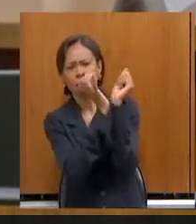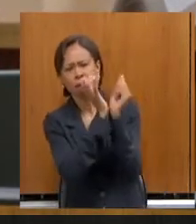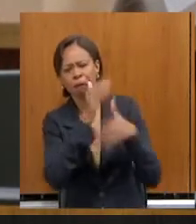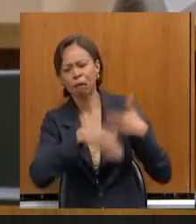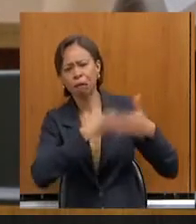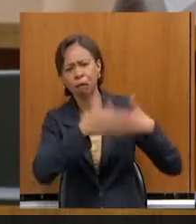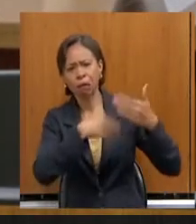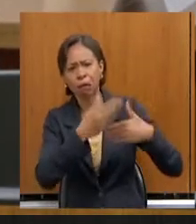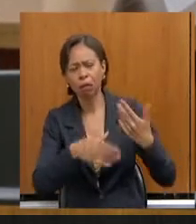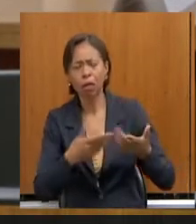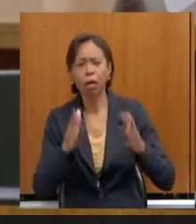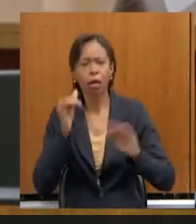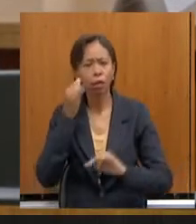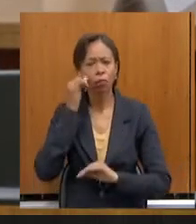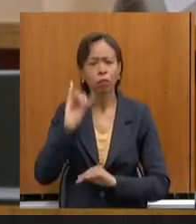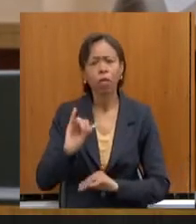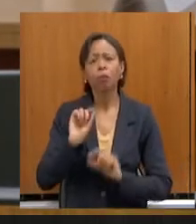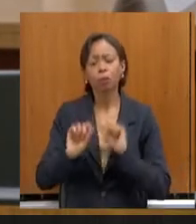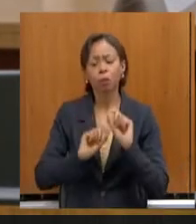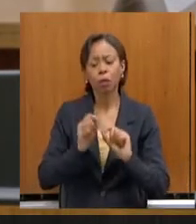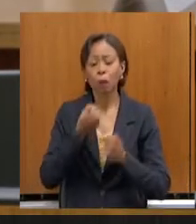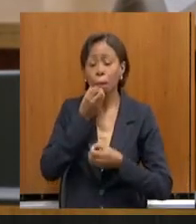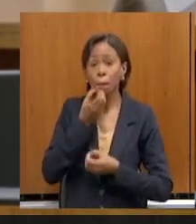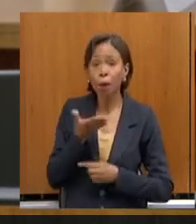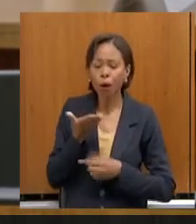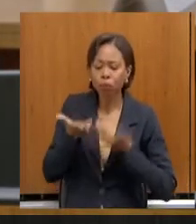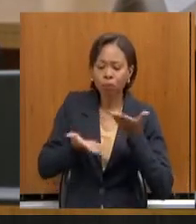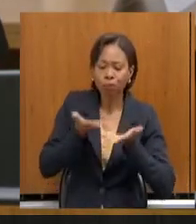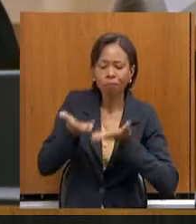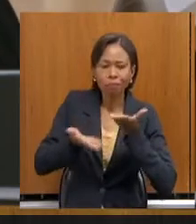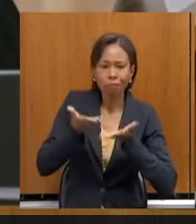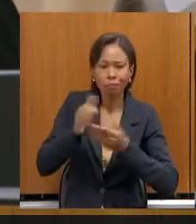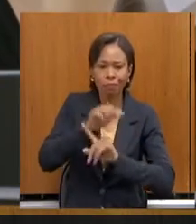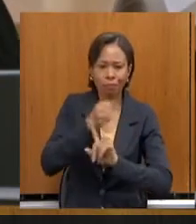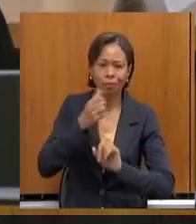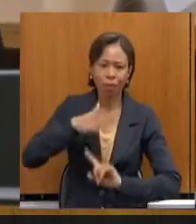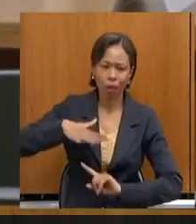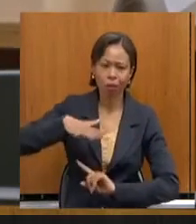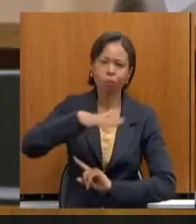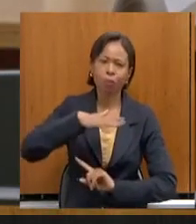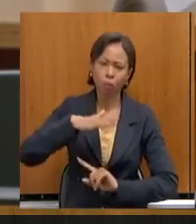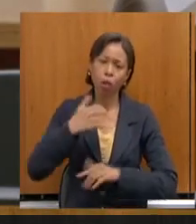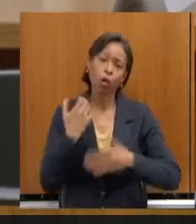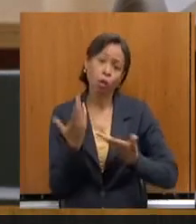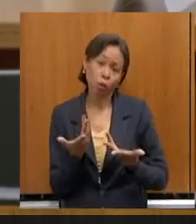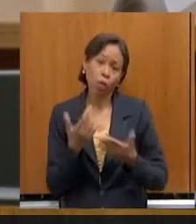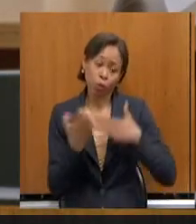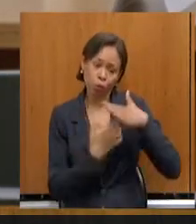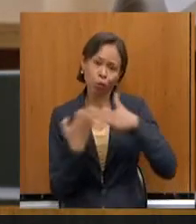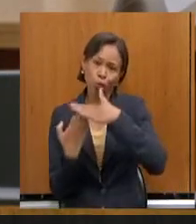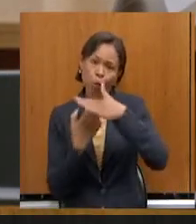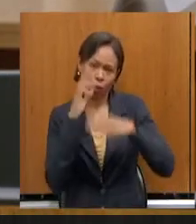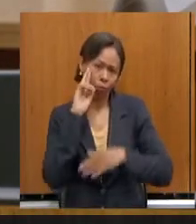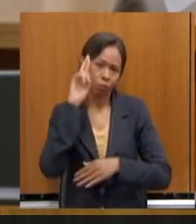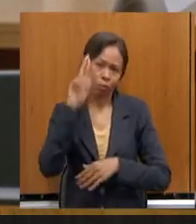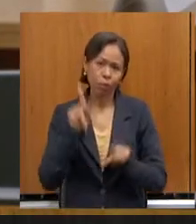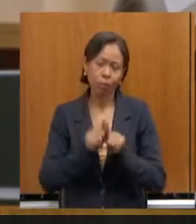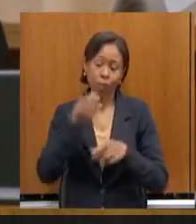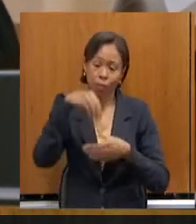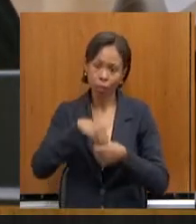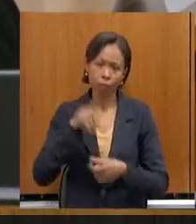um bom atendimento da população dos empreendedores dos Empreendimentos a serem instalados no estado de Minas Gerais